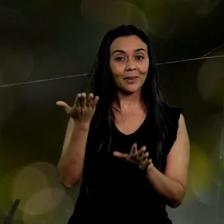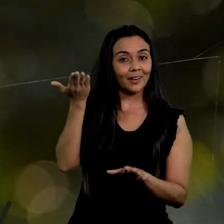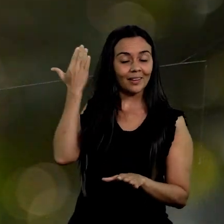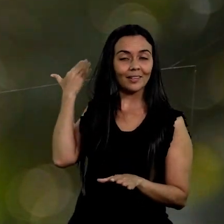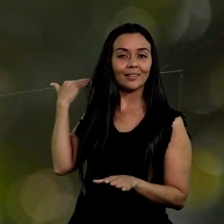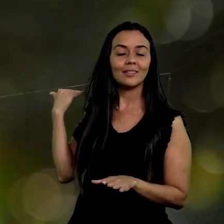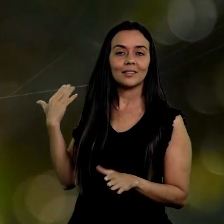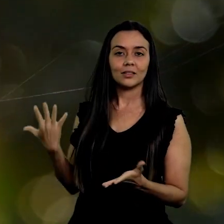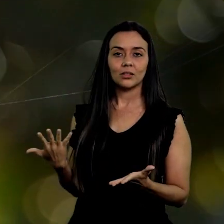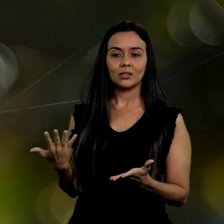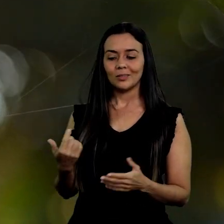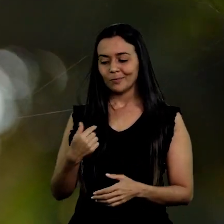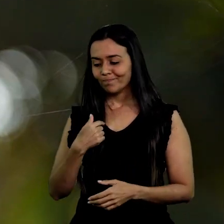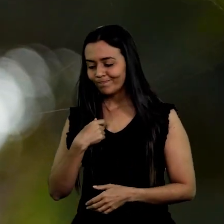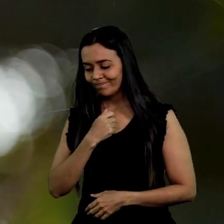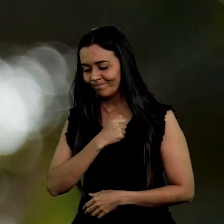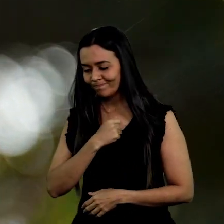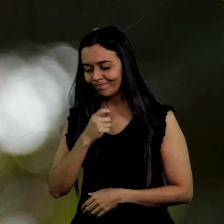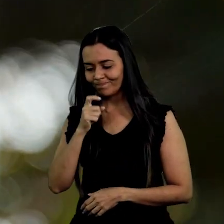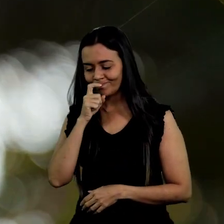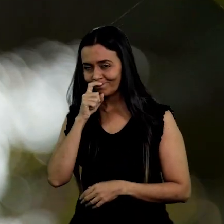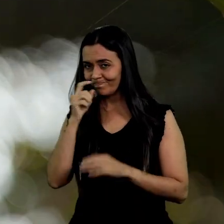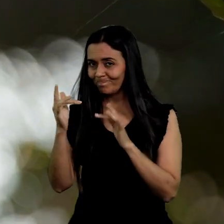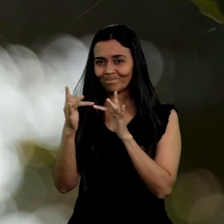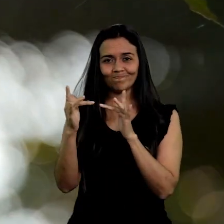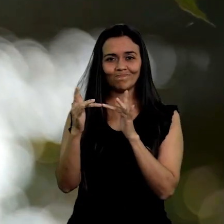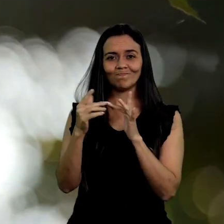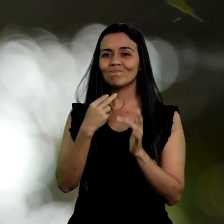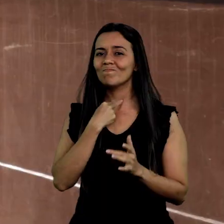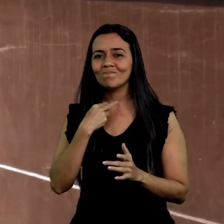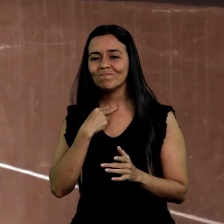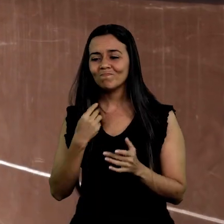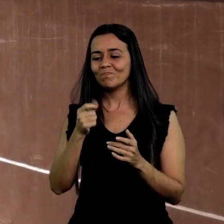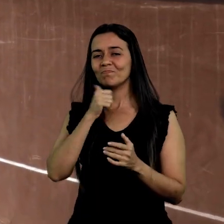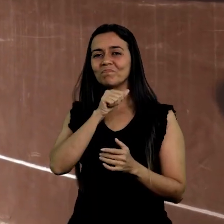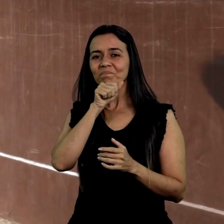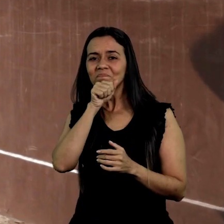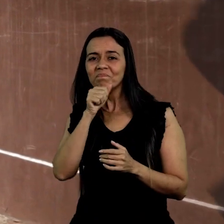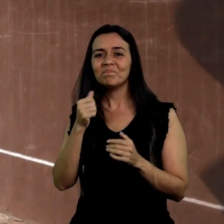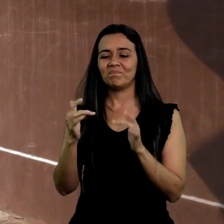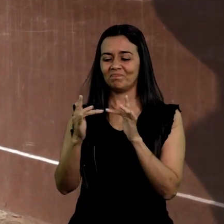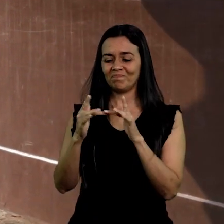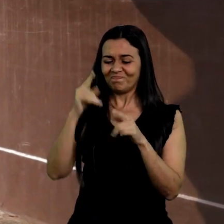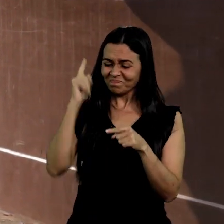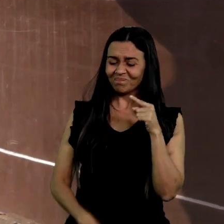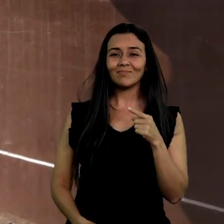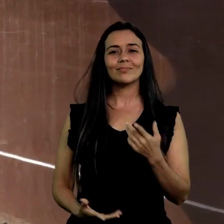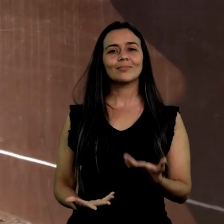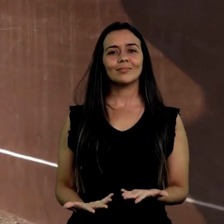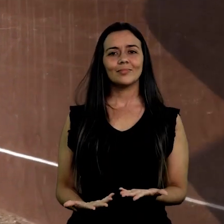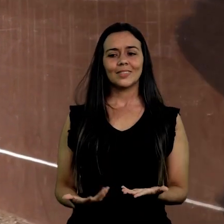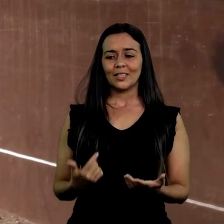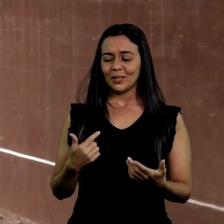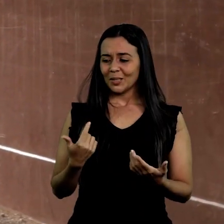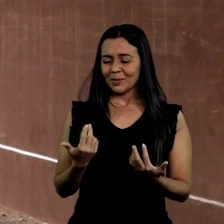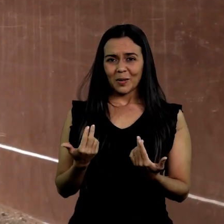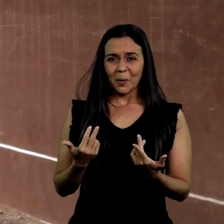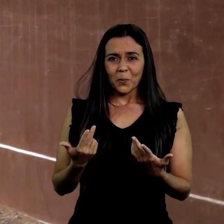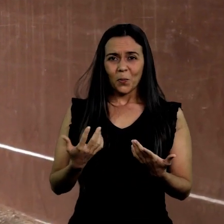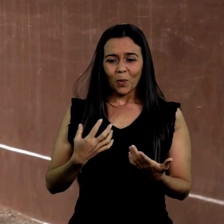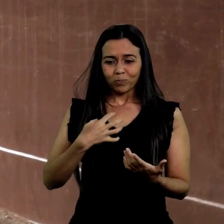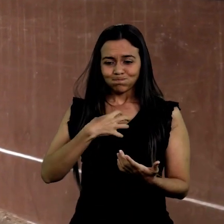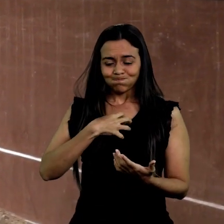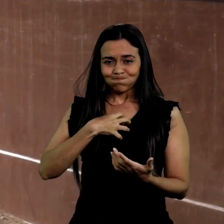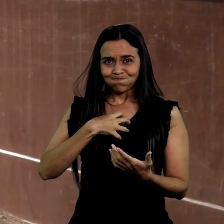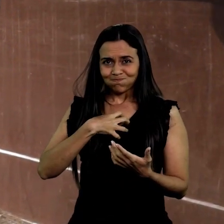Eu não fiquei os últimos instantes com meu pai, com a minha mãe, né? Então eu vejo assim como uma grande